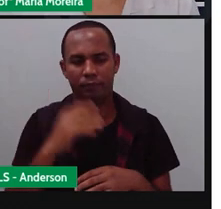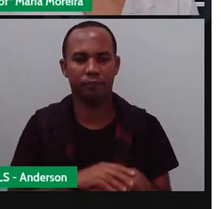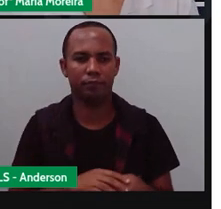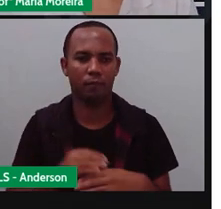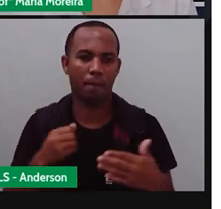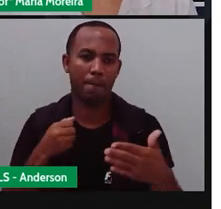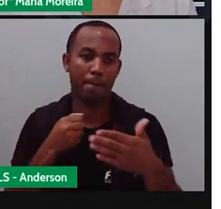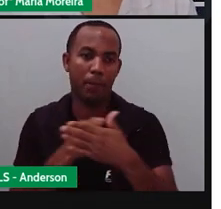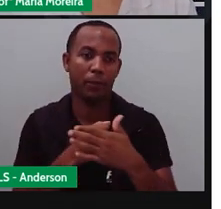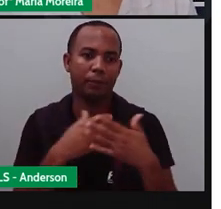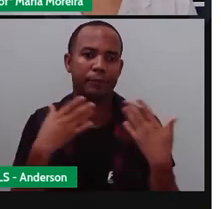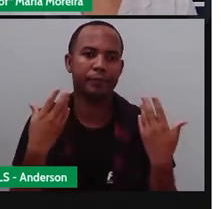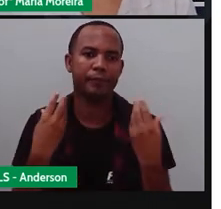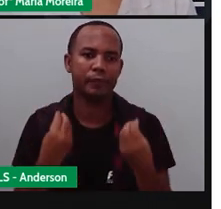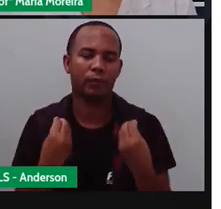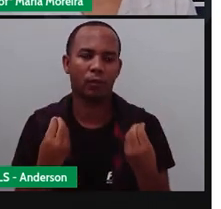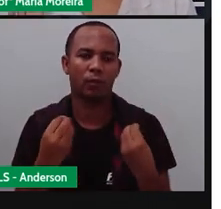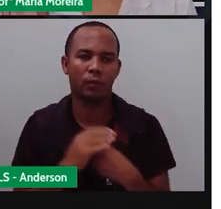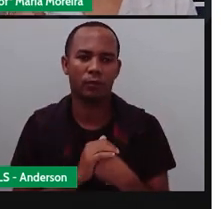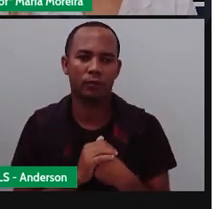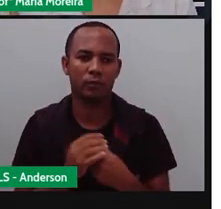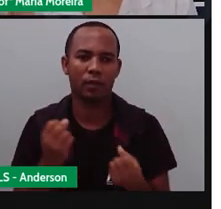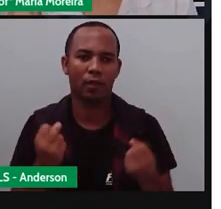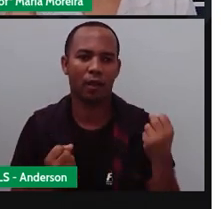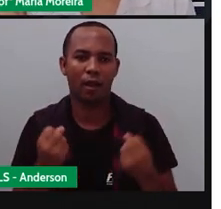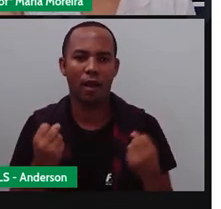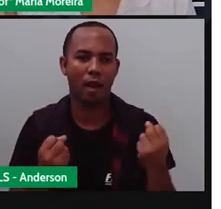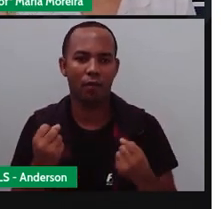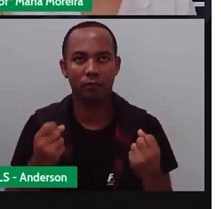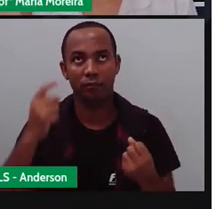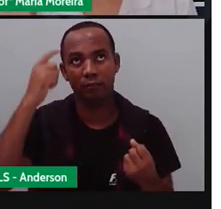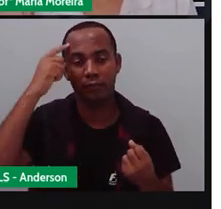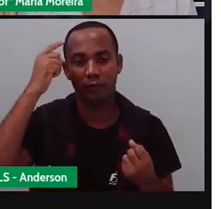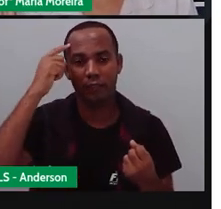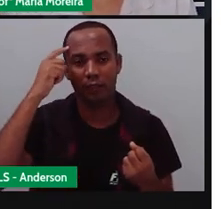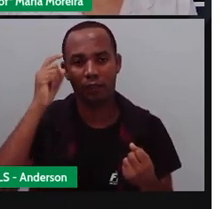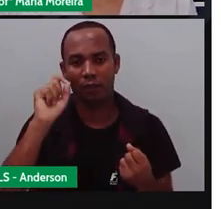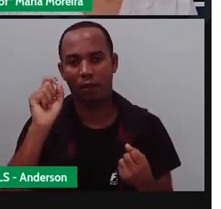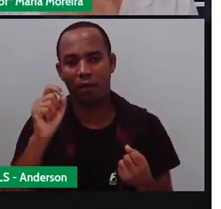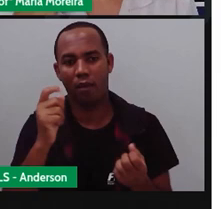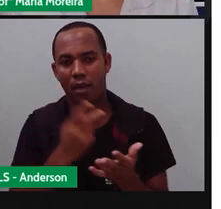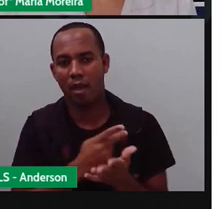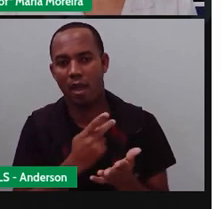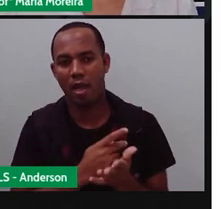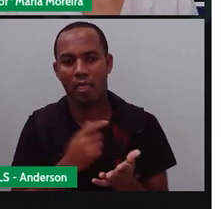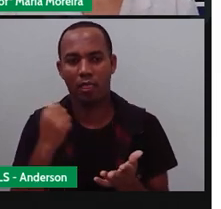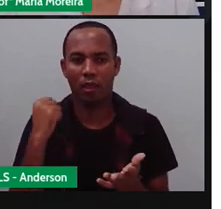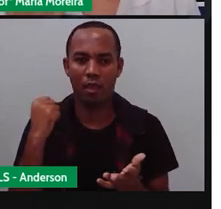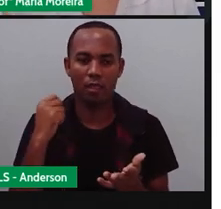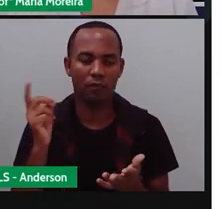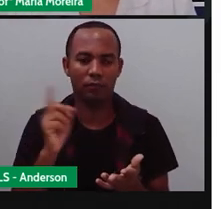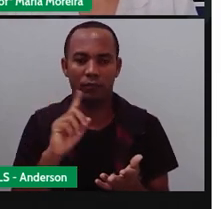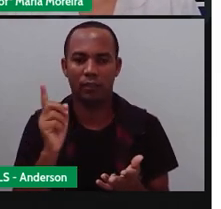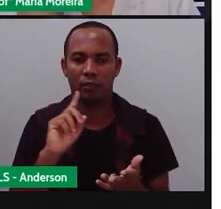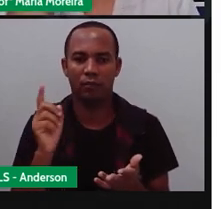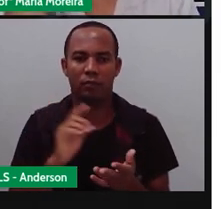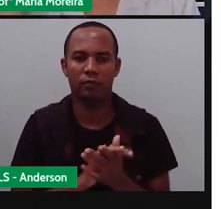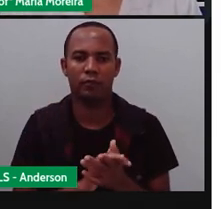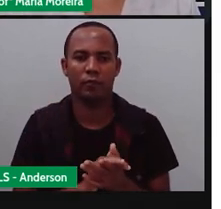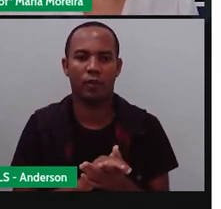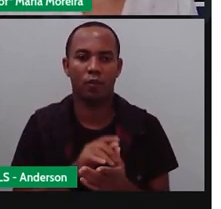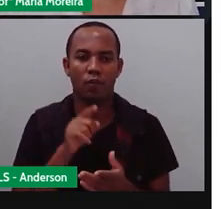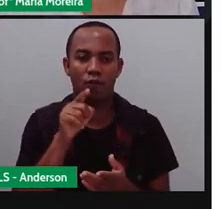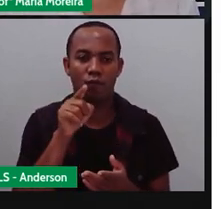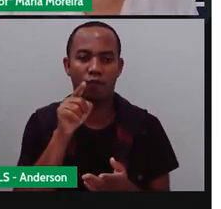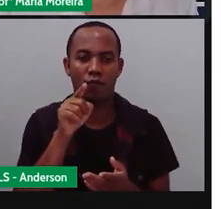vir alguém bater no fundo do seu carro e aí essa ideia de que abateu no fundo Quem bateu tá errado cai por terra porque